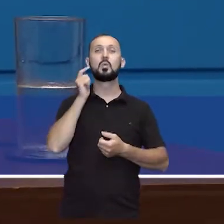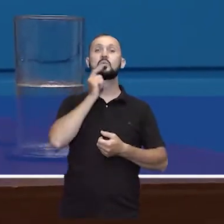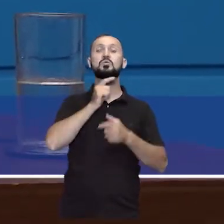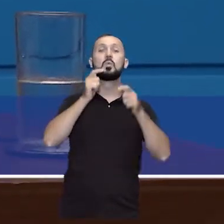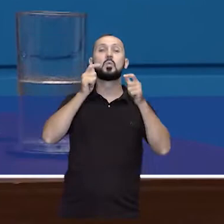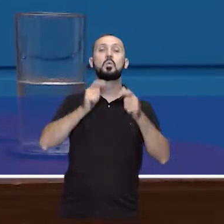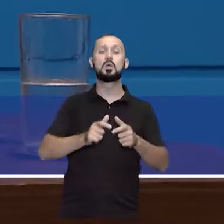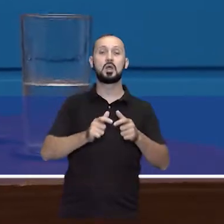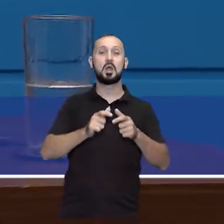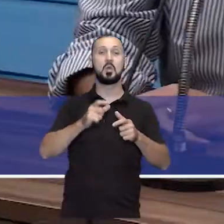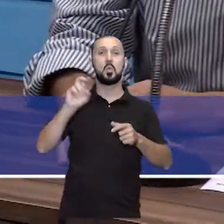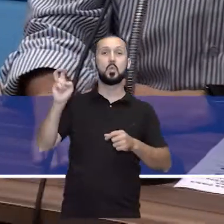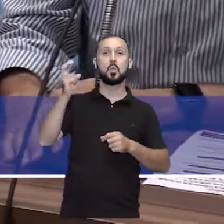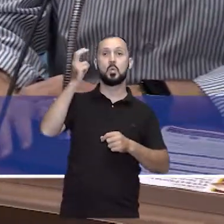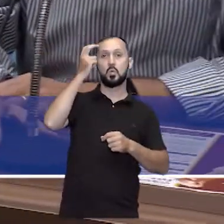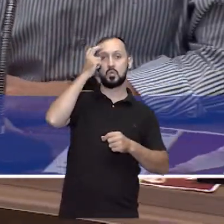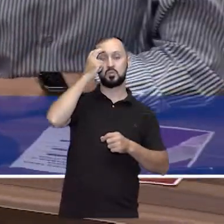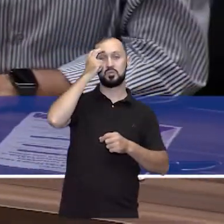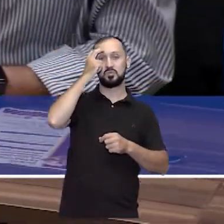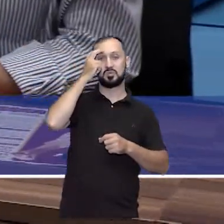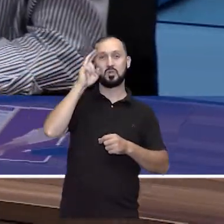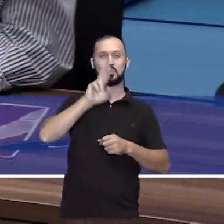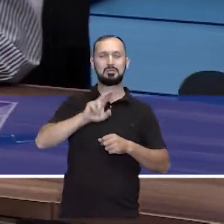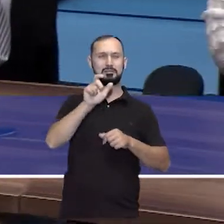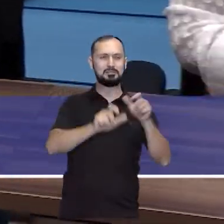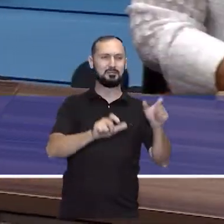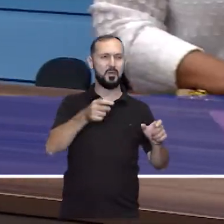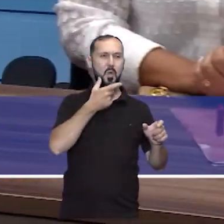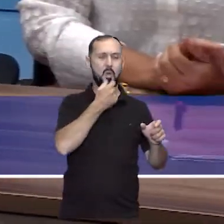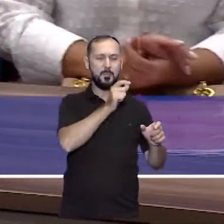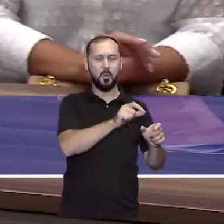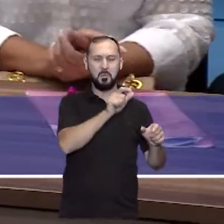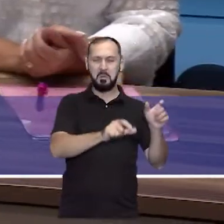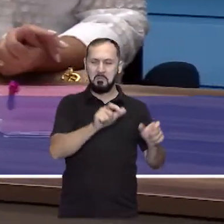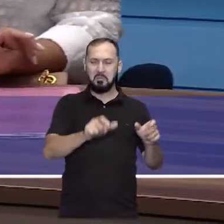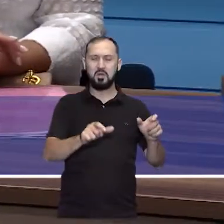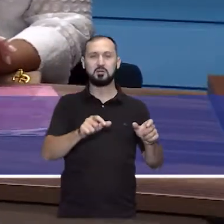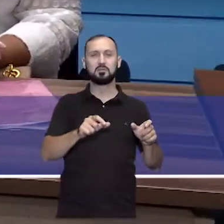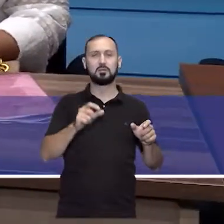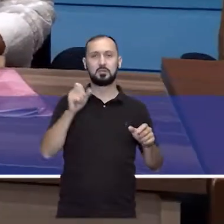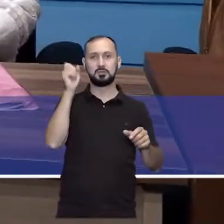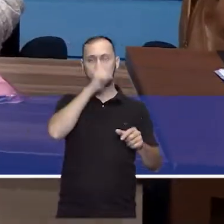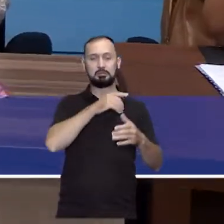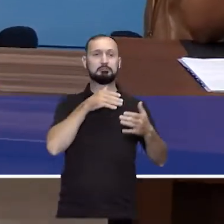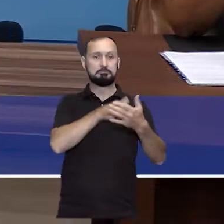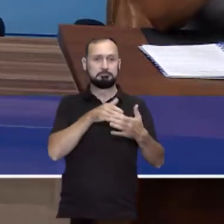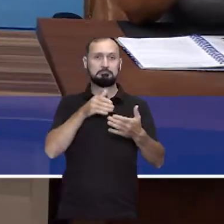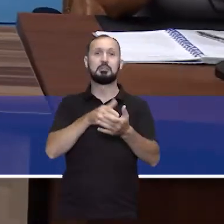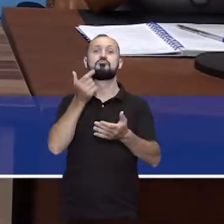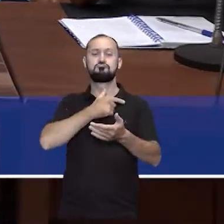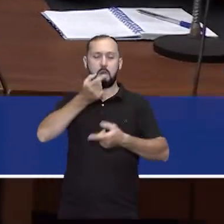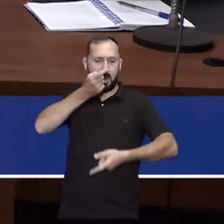Gama. Para conquistar um lugar culturalmente ocupado por homens, foram muitos os desafios superados por